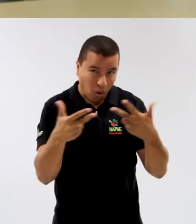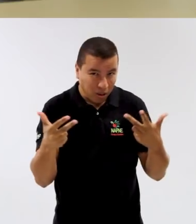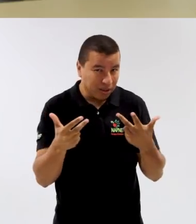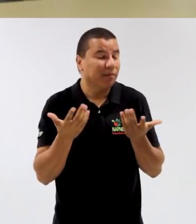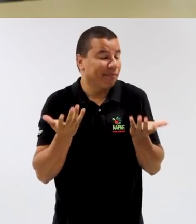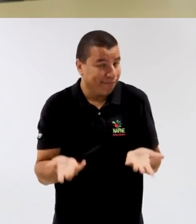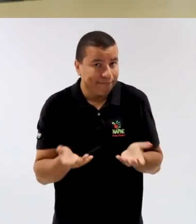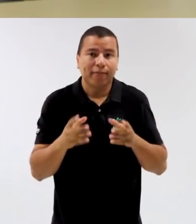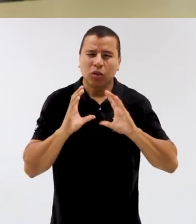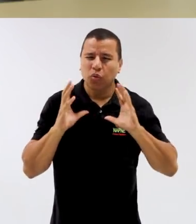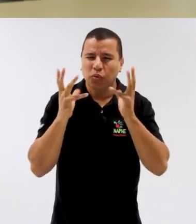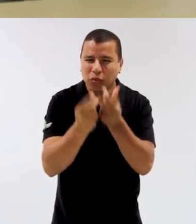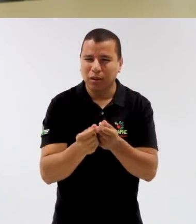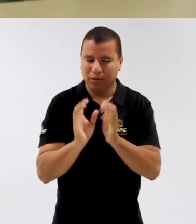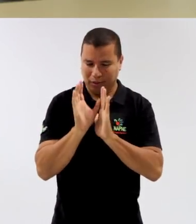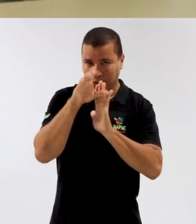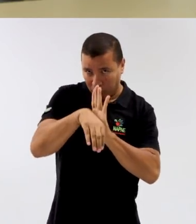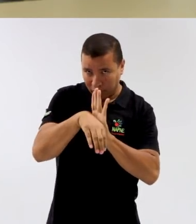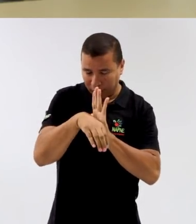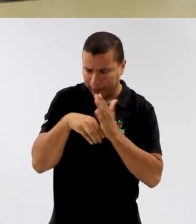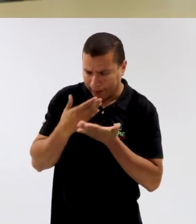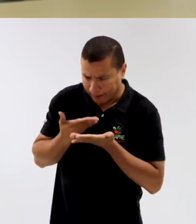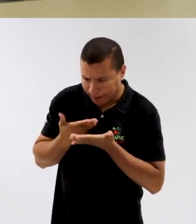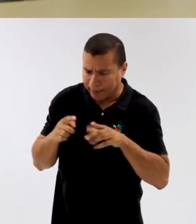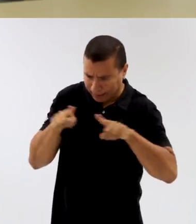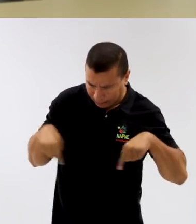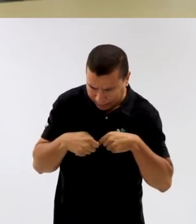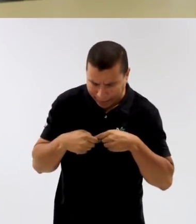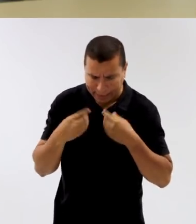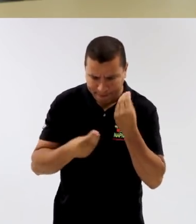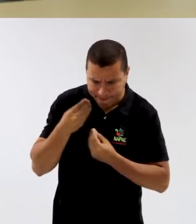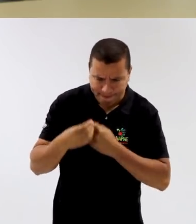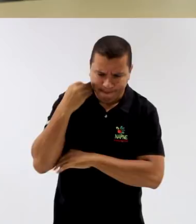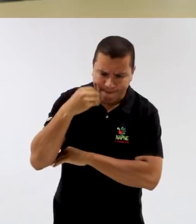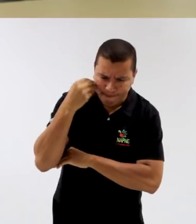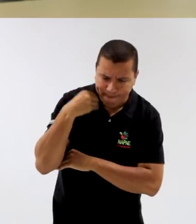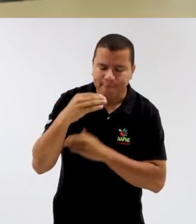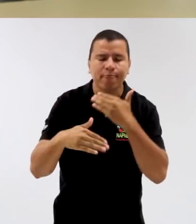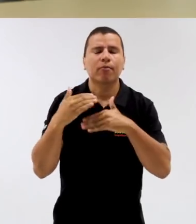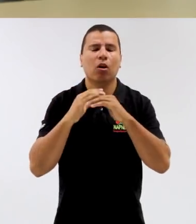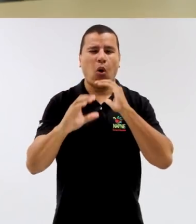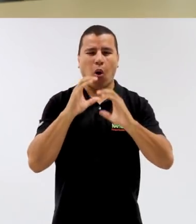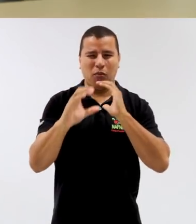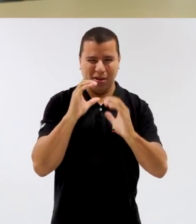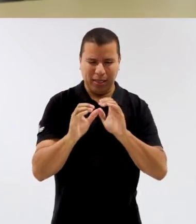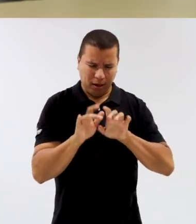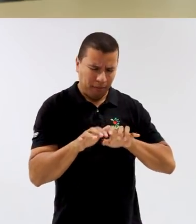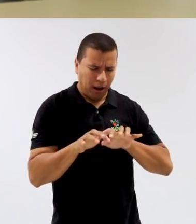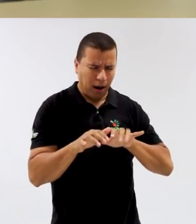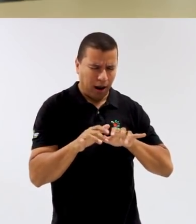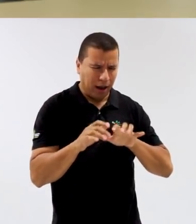todos os conteúdos que eles estudam dentro da sala de aula então toda essa parte de comunicação interpessoal que eles